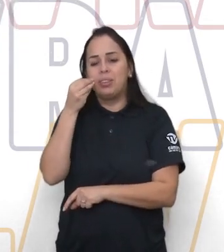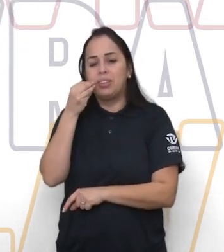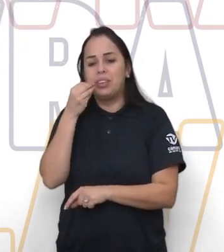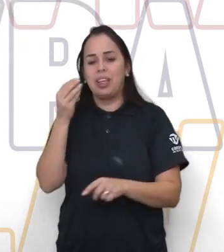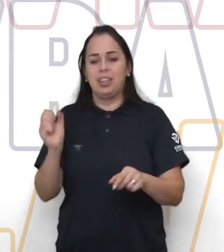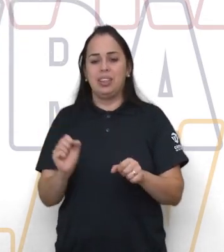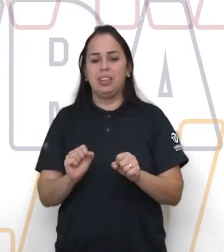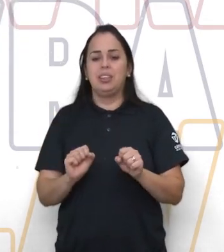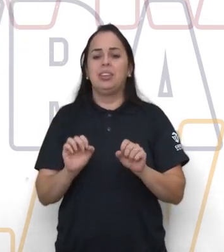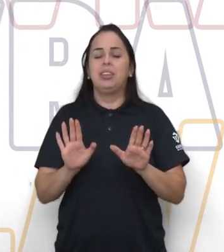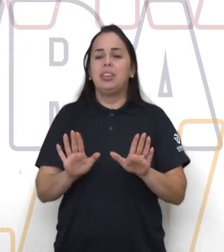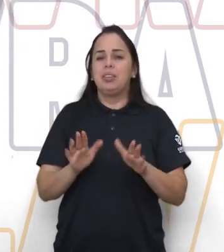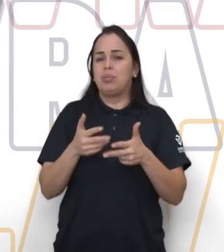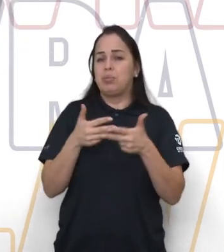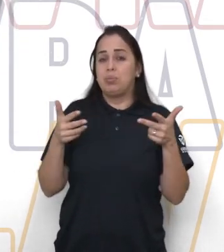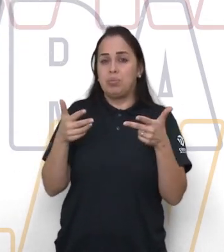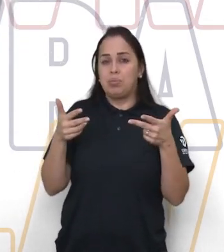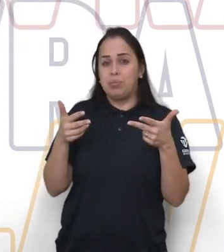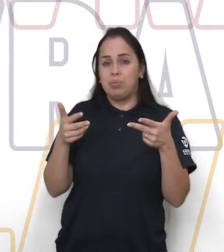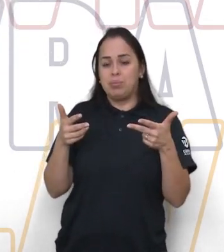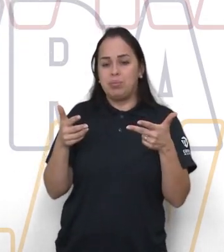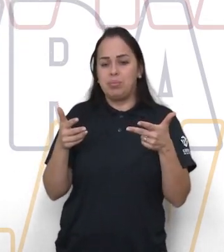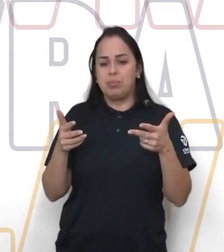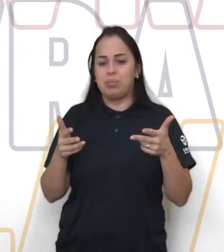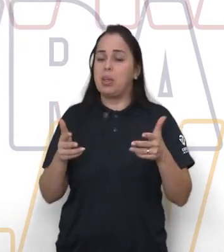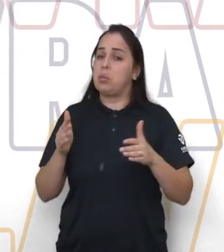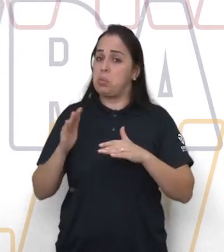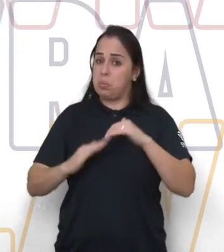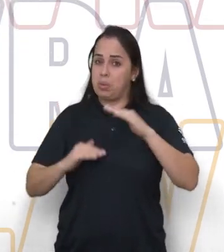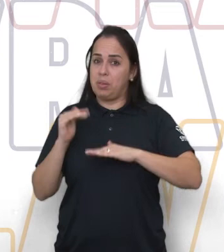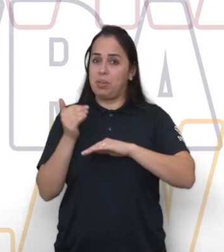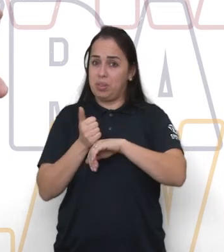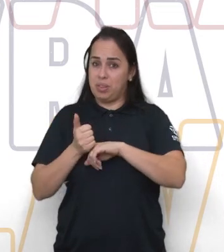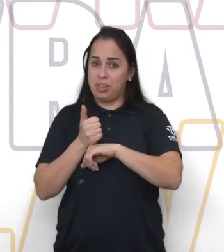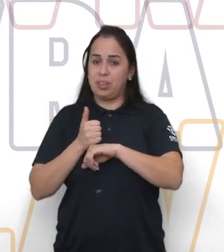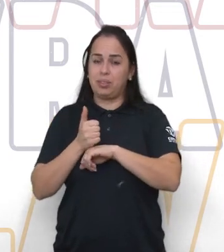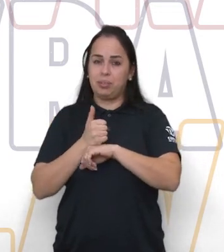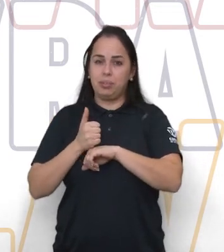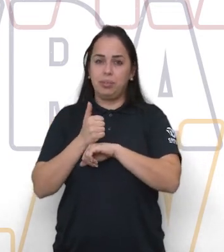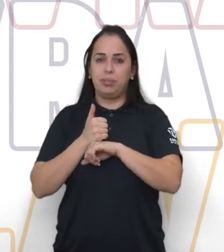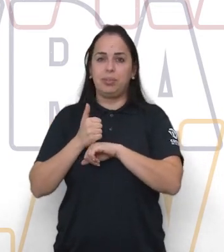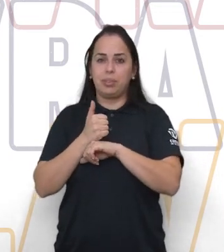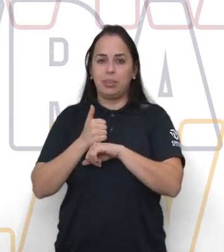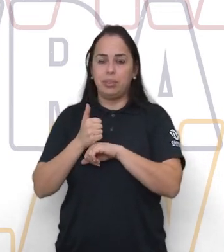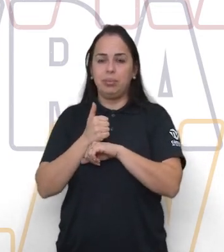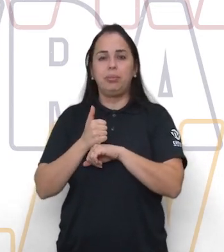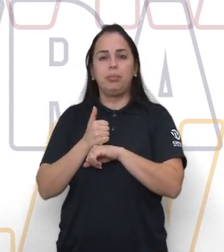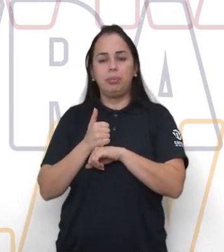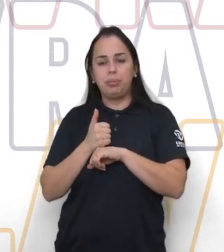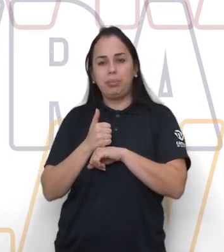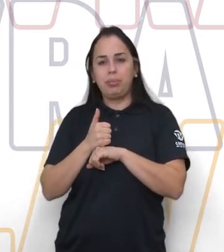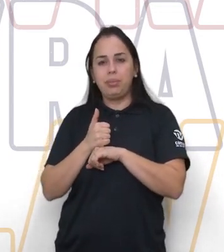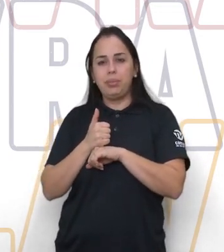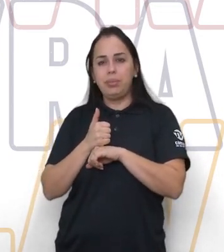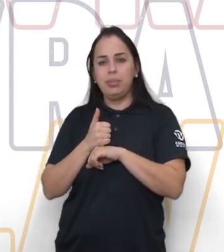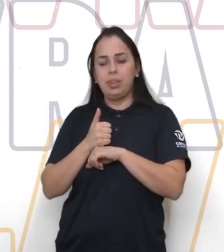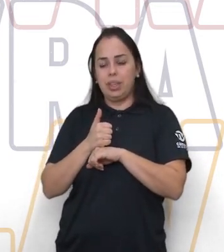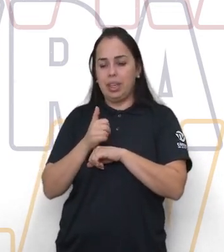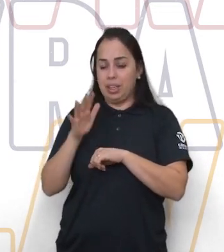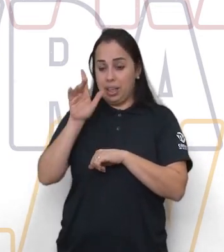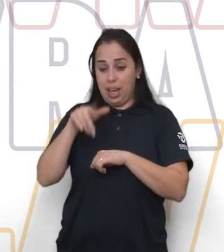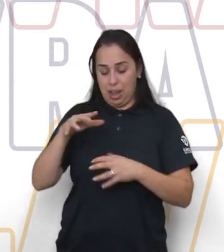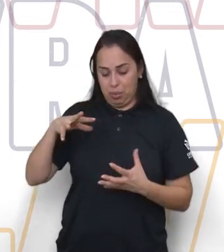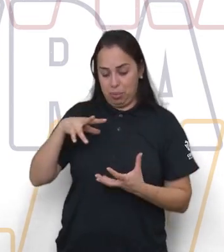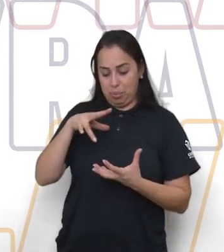gente está falando de todas as questões de tecnologia são os profissionais que estão que estão envolvidos nessa nesse grande